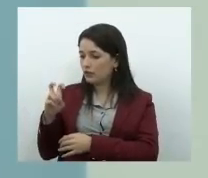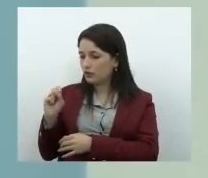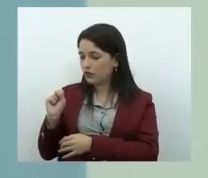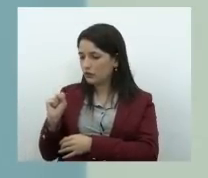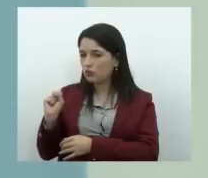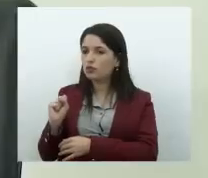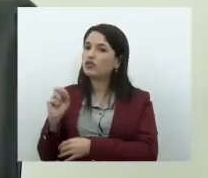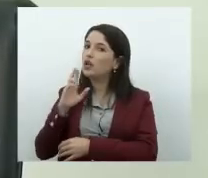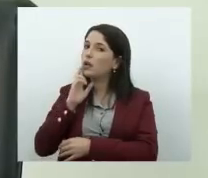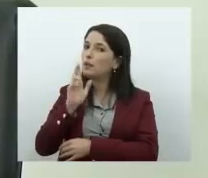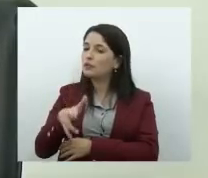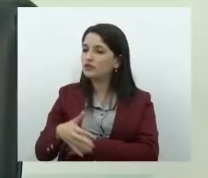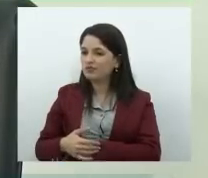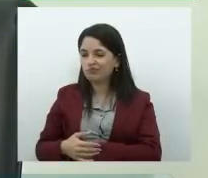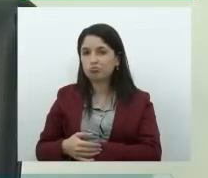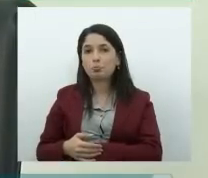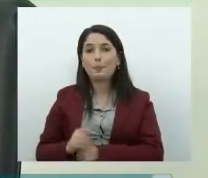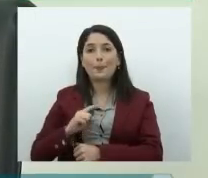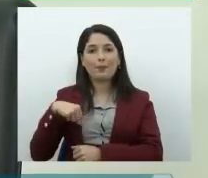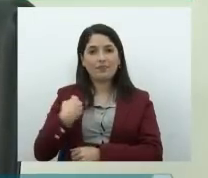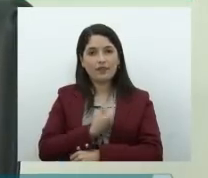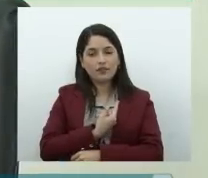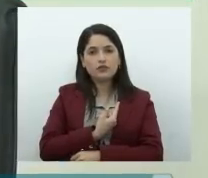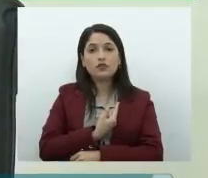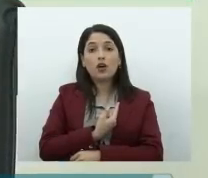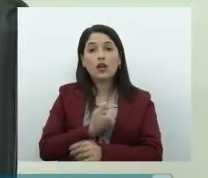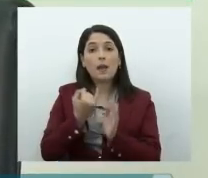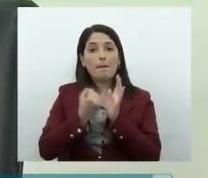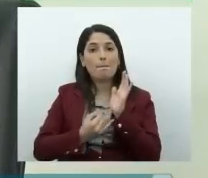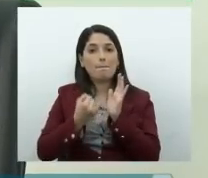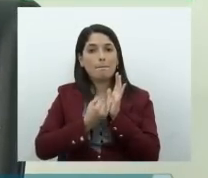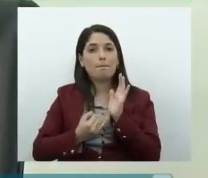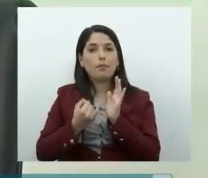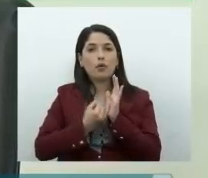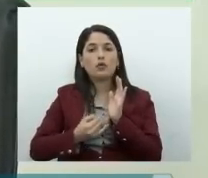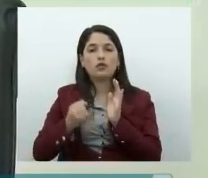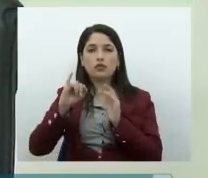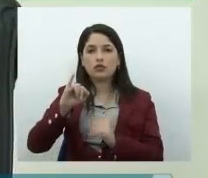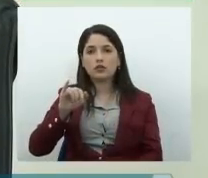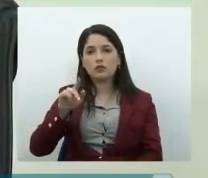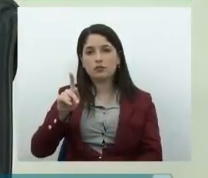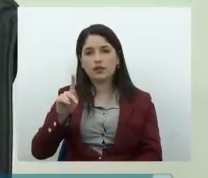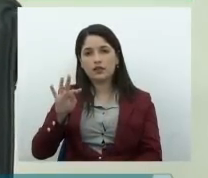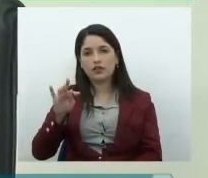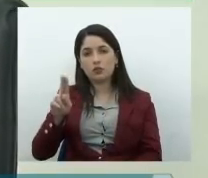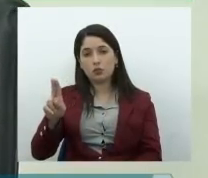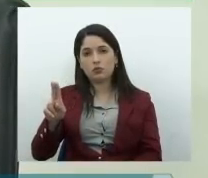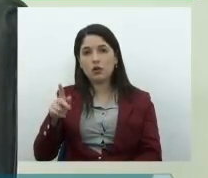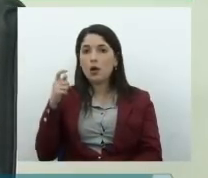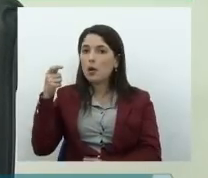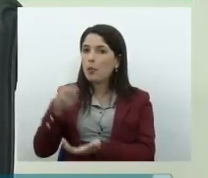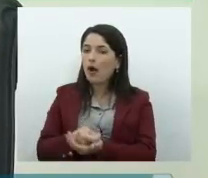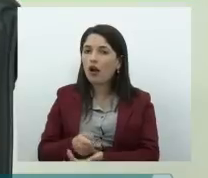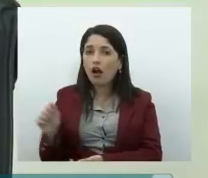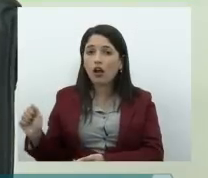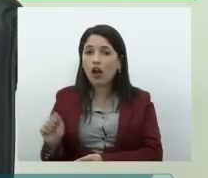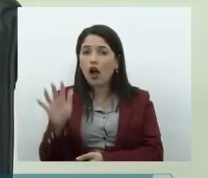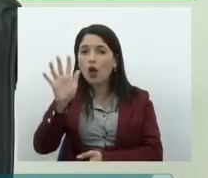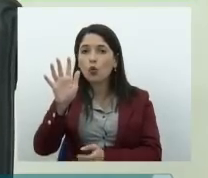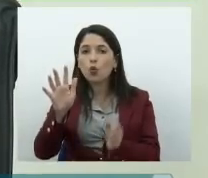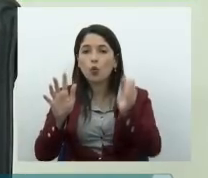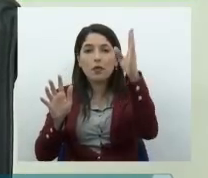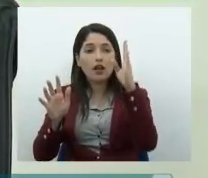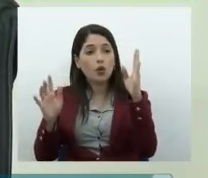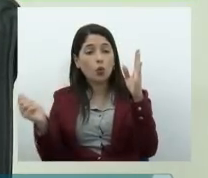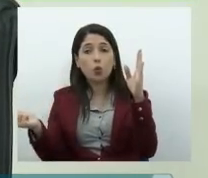tréplica. Nós pagamos um dos maiores IPTUs do Brasil. E isso não é justo com o guarulhense, que não vê